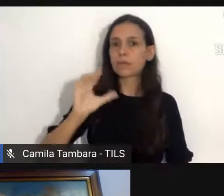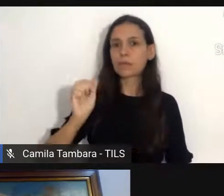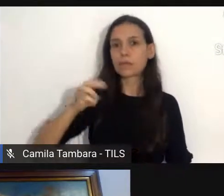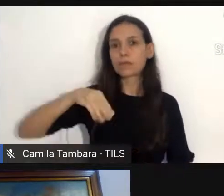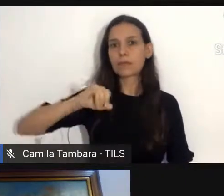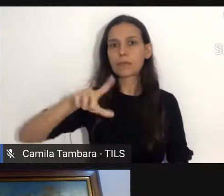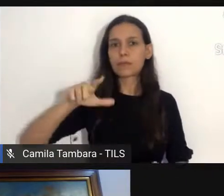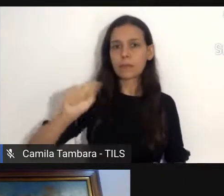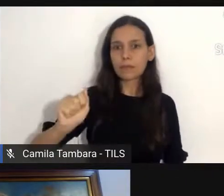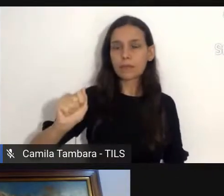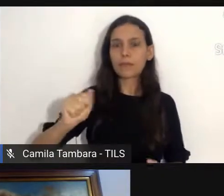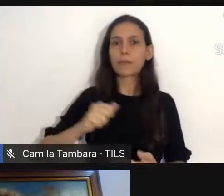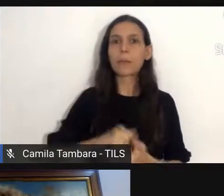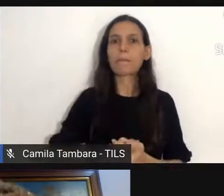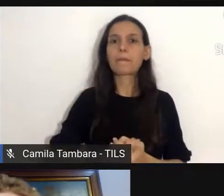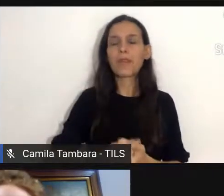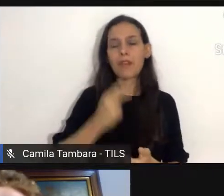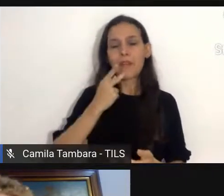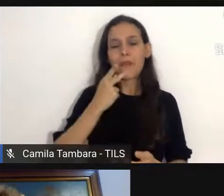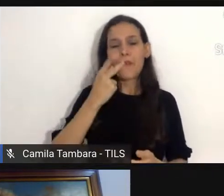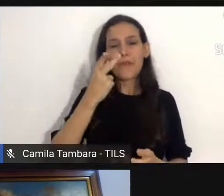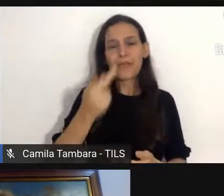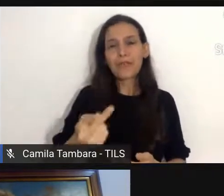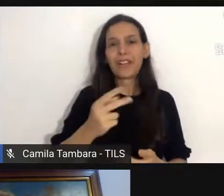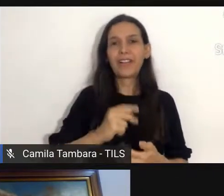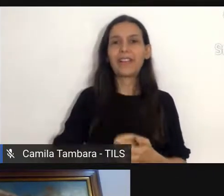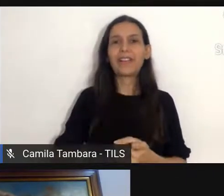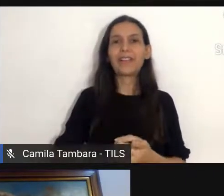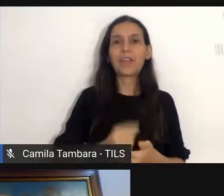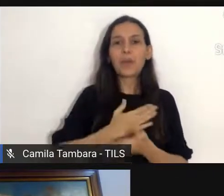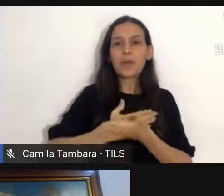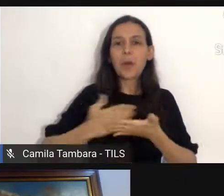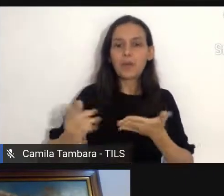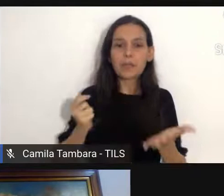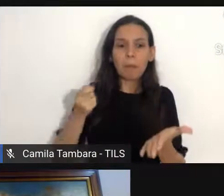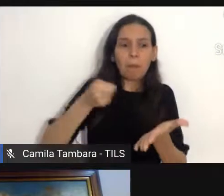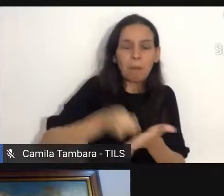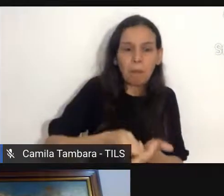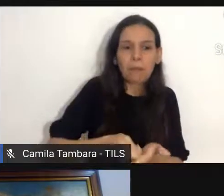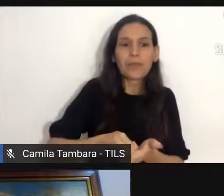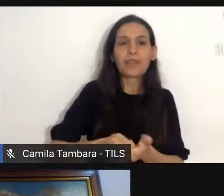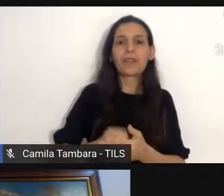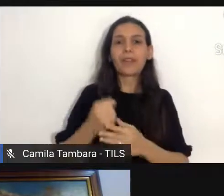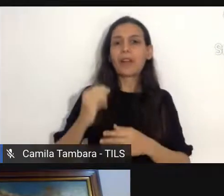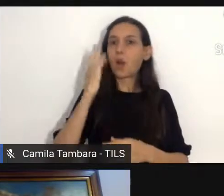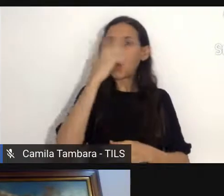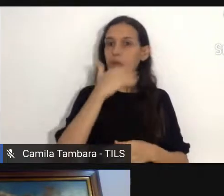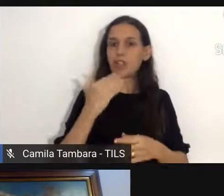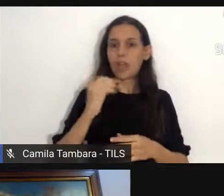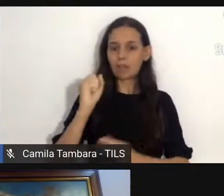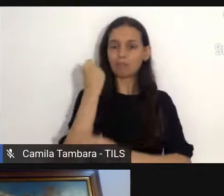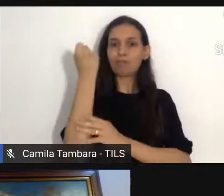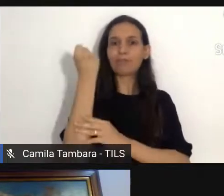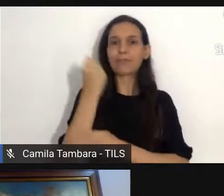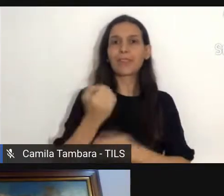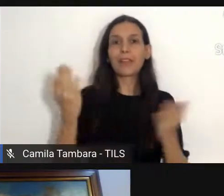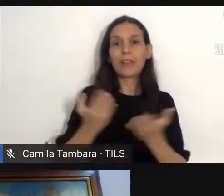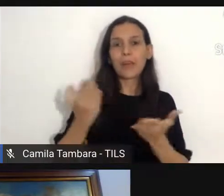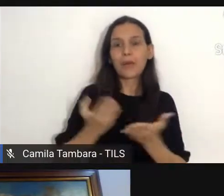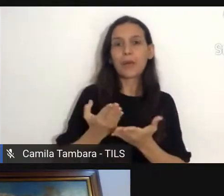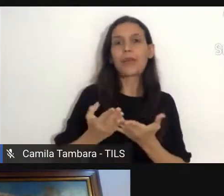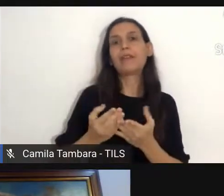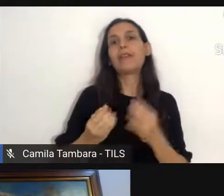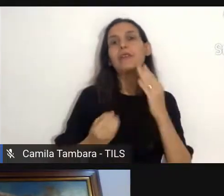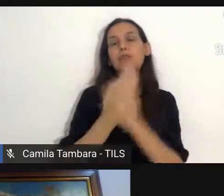fala destacando aqui todo o esforço da Rogéria, aí depois apareceu o Luciano, e agora eles trouxeram também a Camila, então